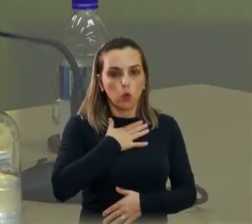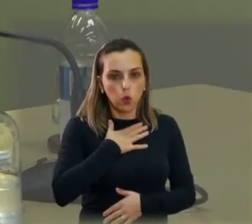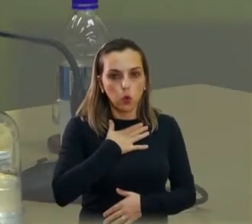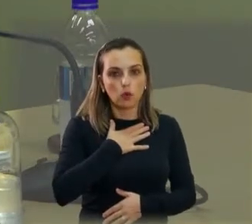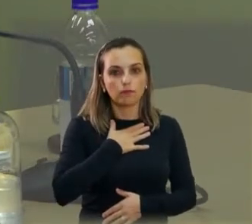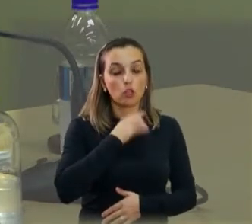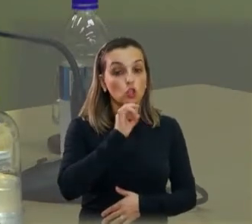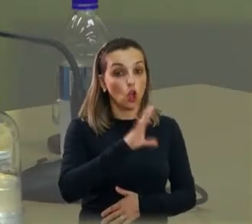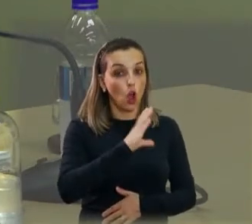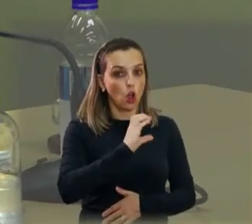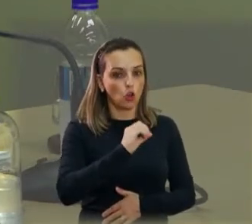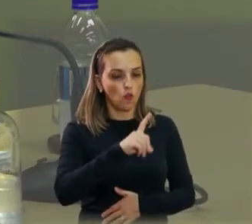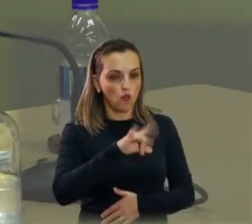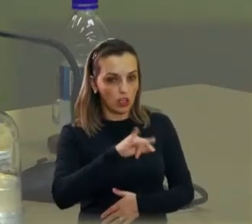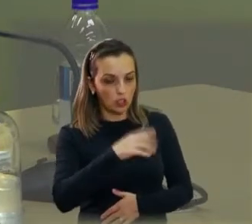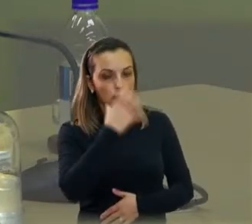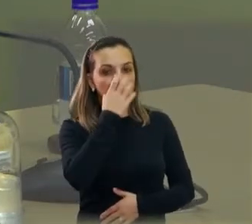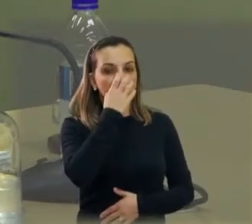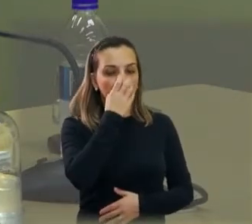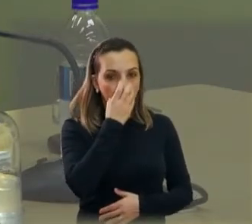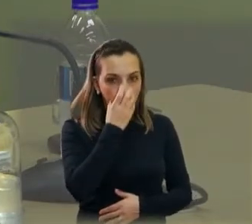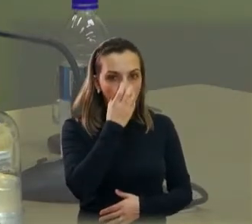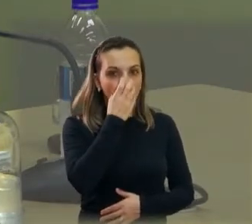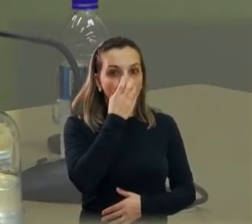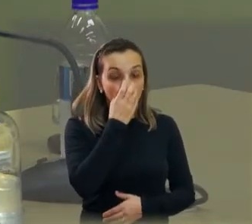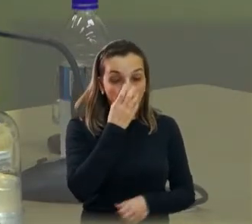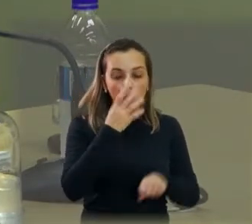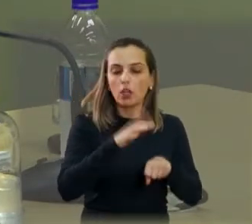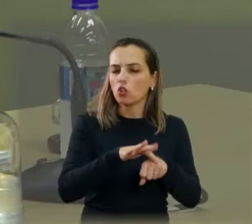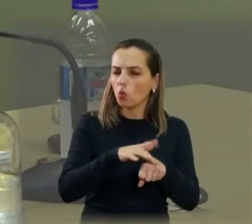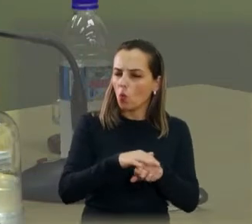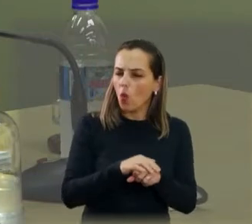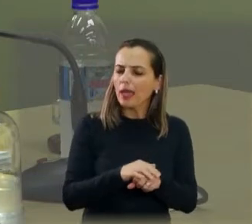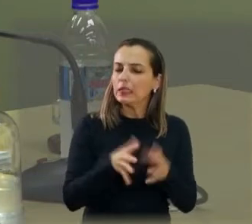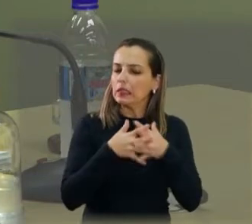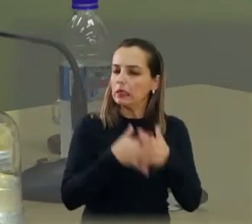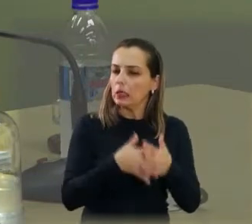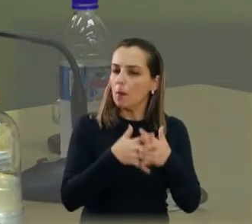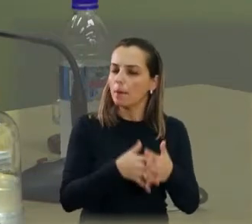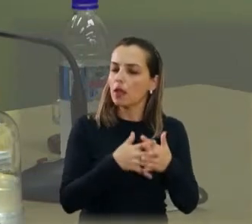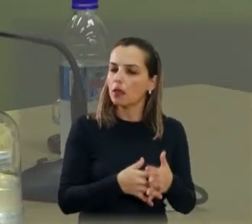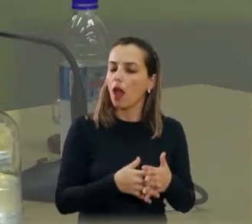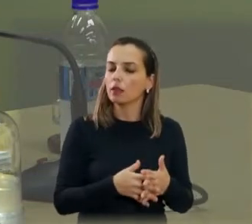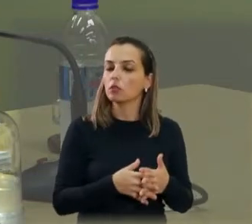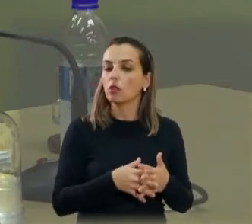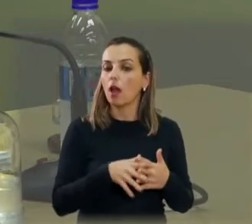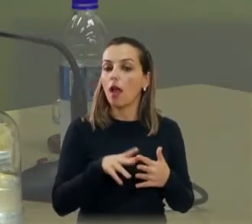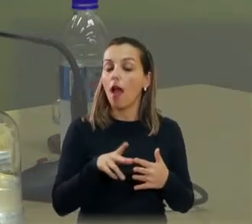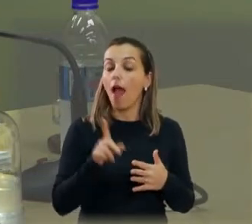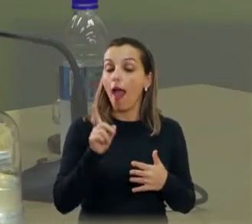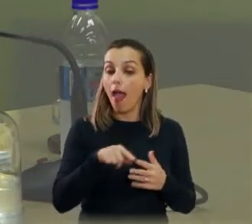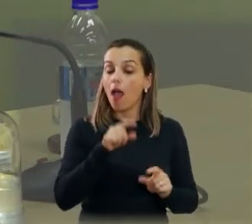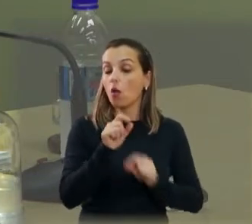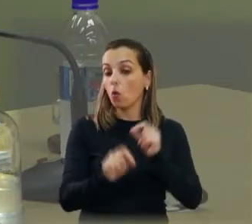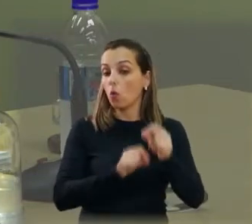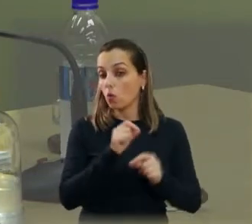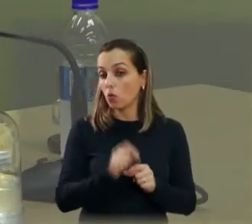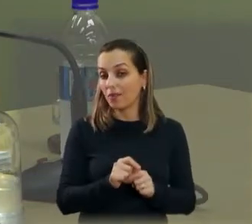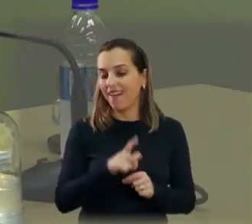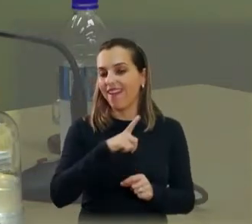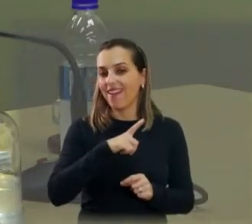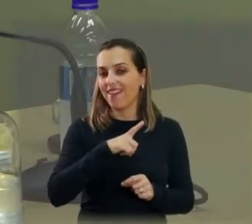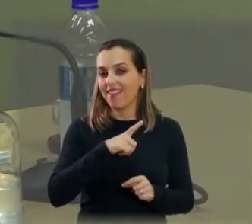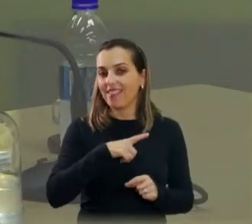Fabiana disse, a gente sabe pouco dessa doença e estamos aprendendo a cada dia. O que a gente está aprendendo é que ela traz